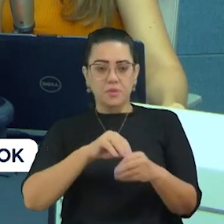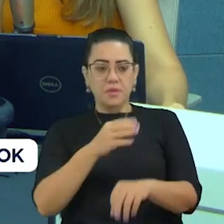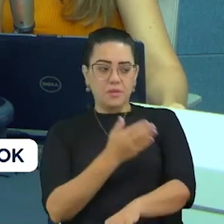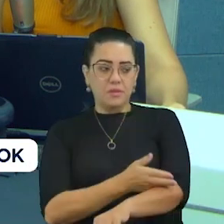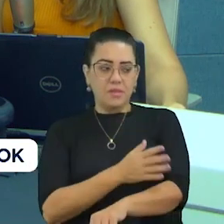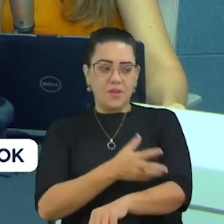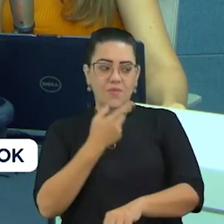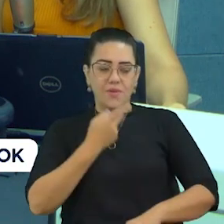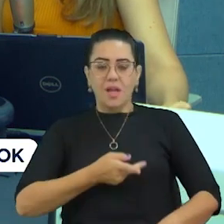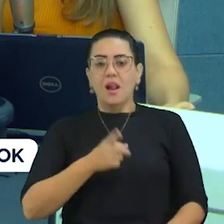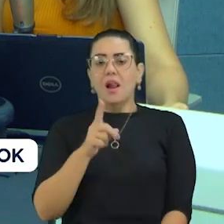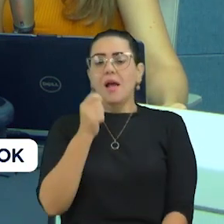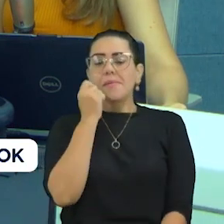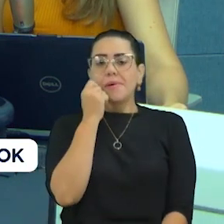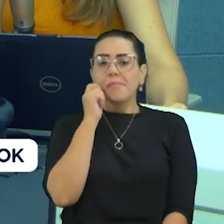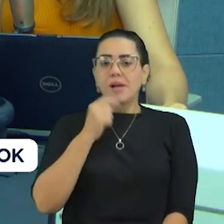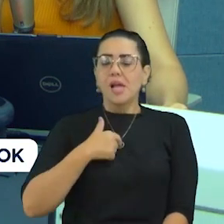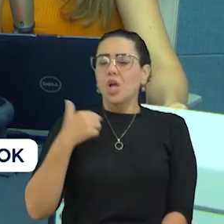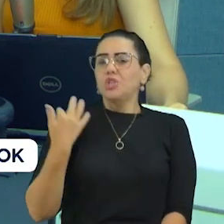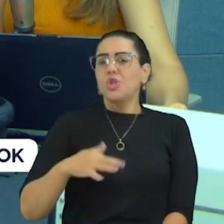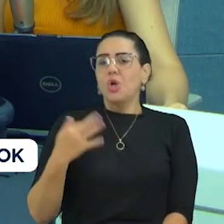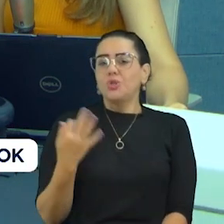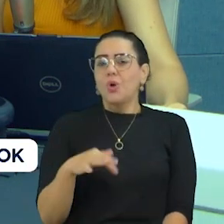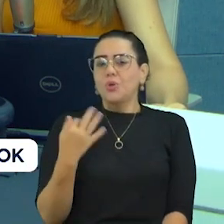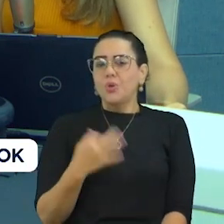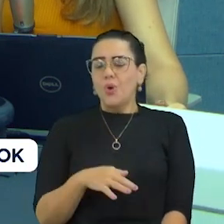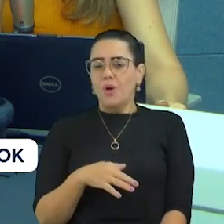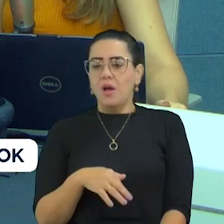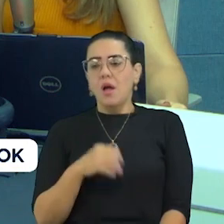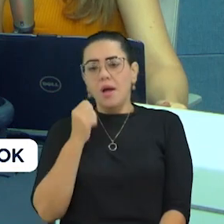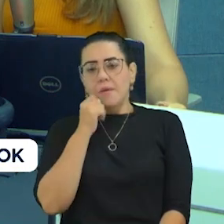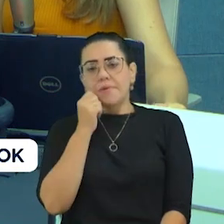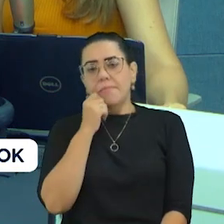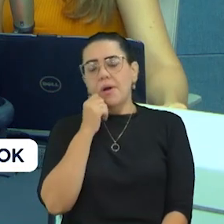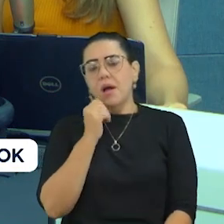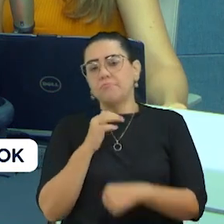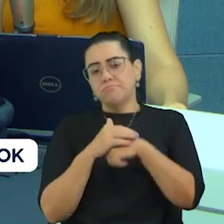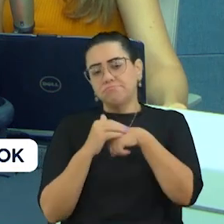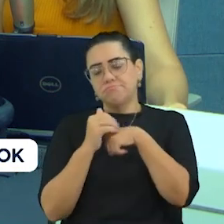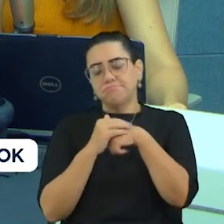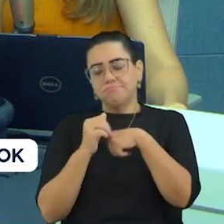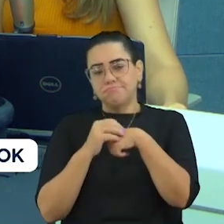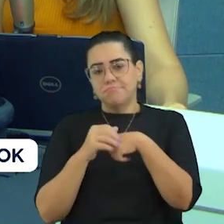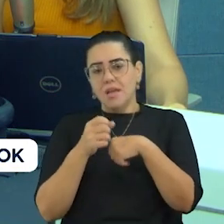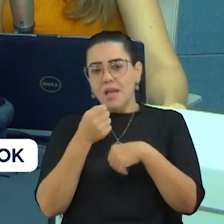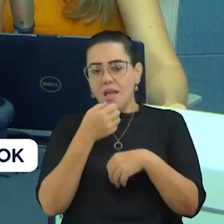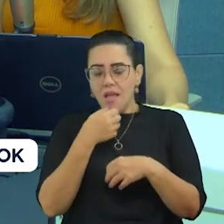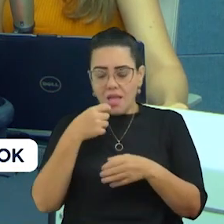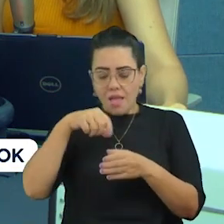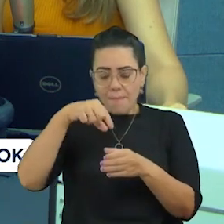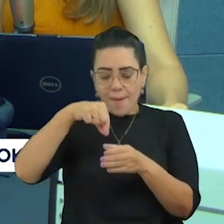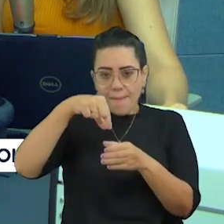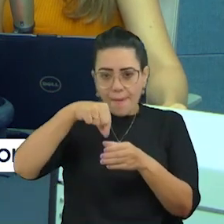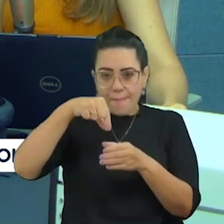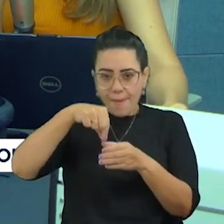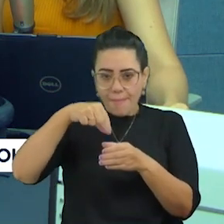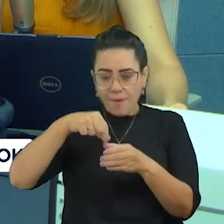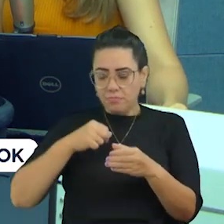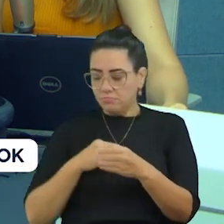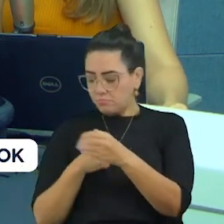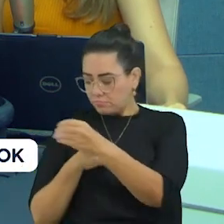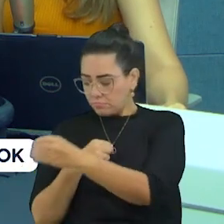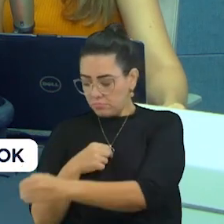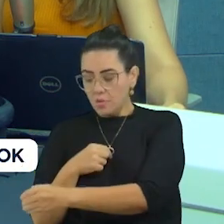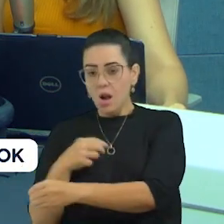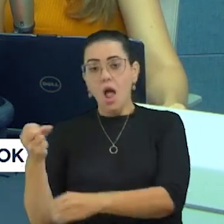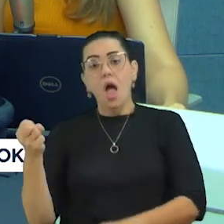com essa dorzinha aqui, você não tem nenhum remedinho para mim? Aí a mamãe, toda carinhosa, faz isso. É, eu não digo que está errado em